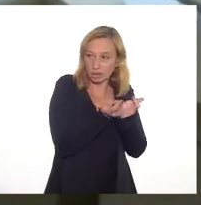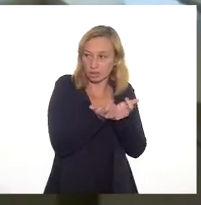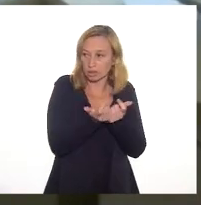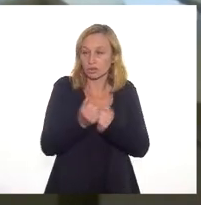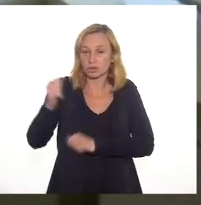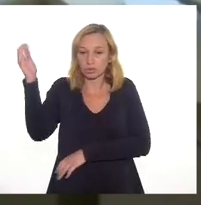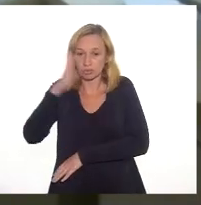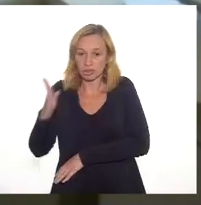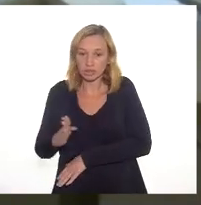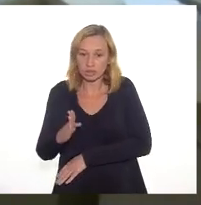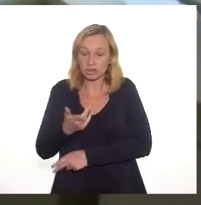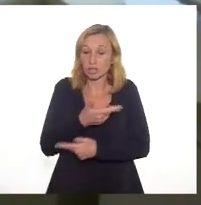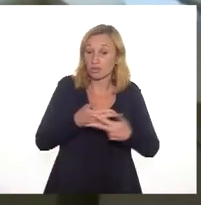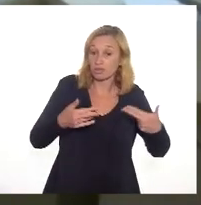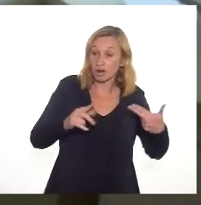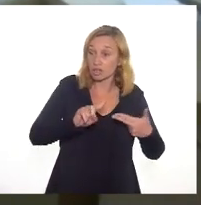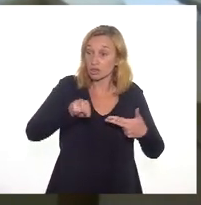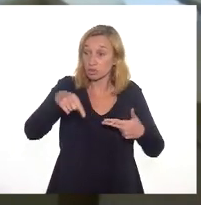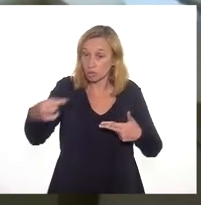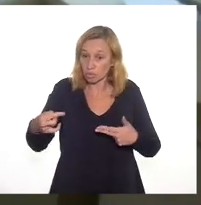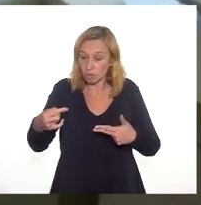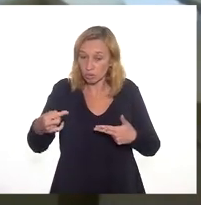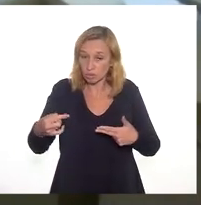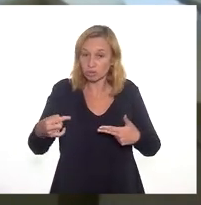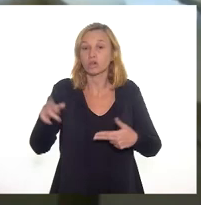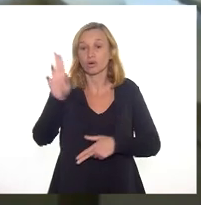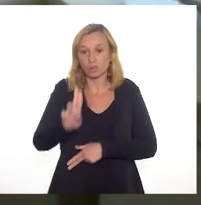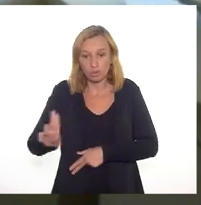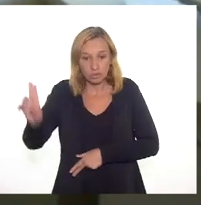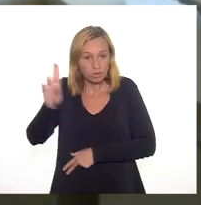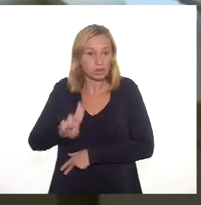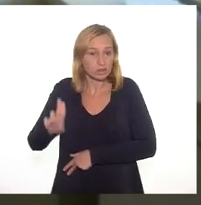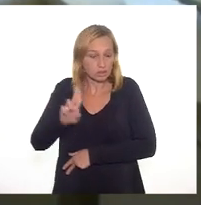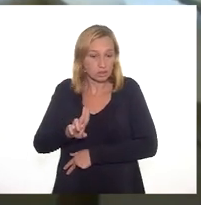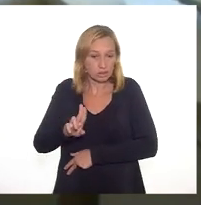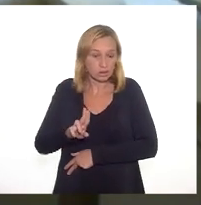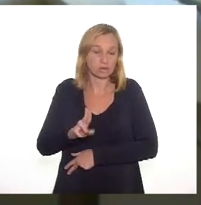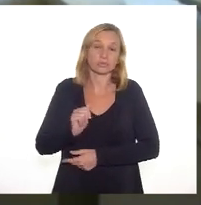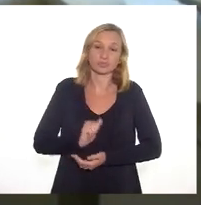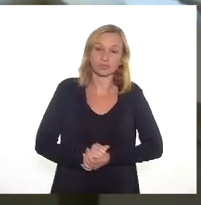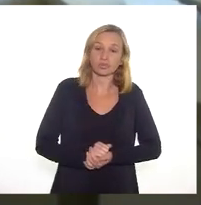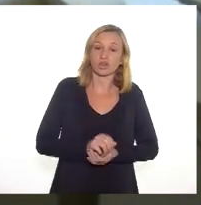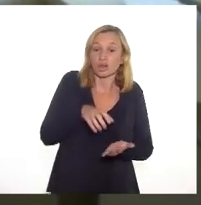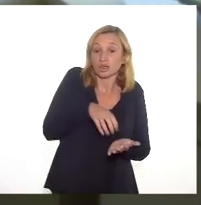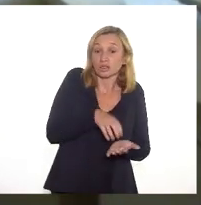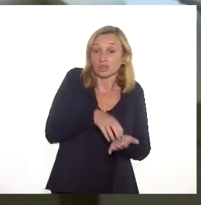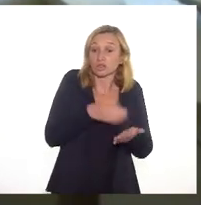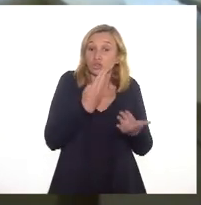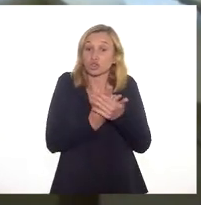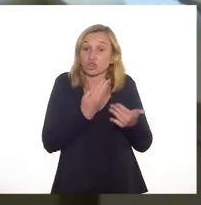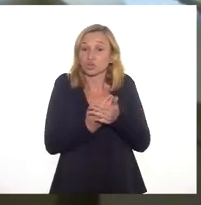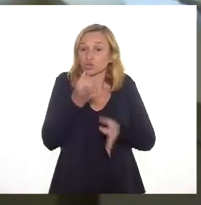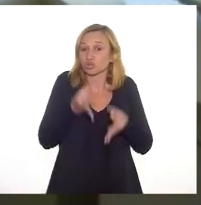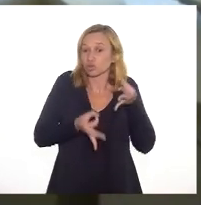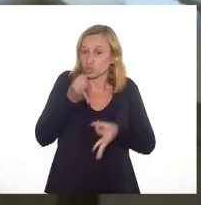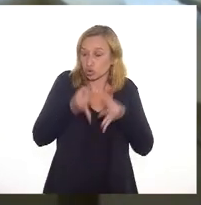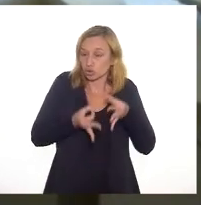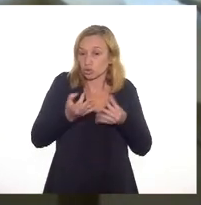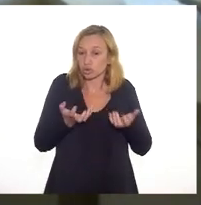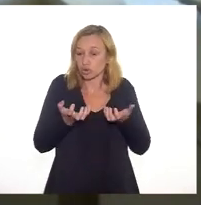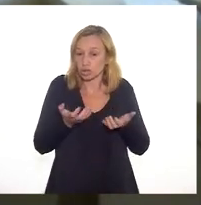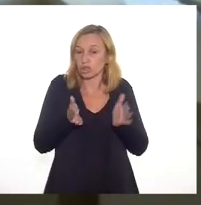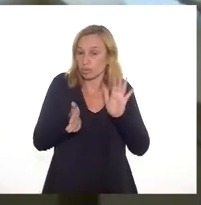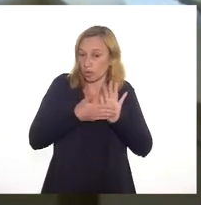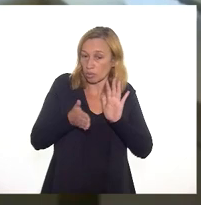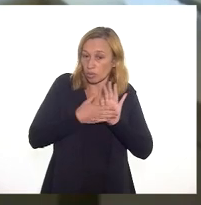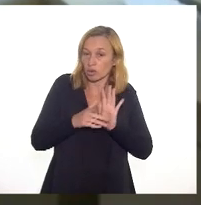para muitas universidades e seus centros de estudos jurídicos. Então, eu queria propor